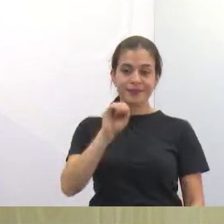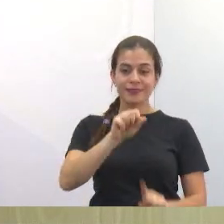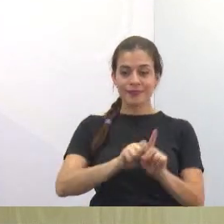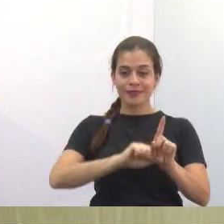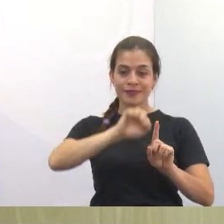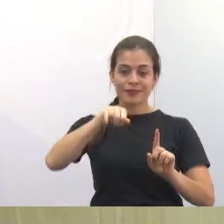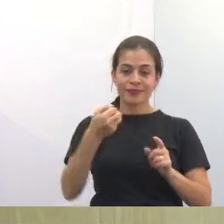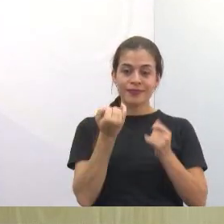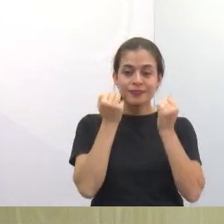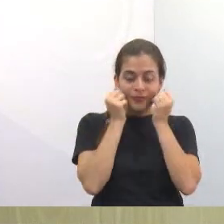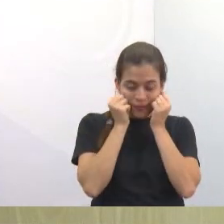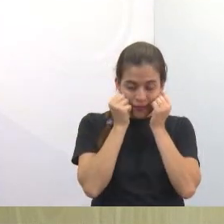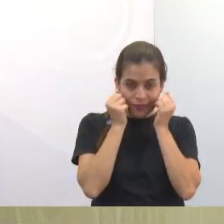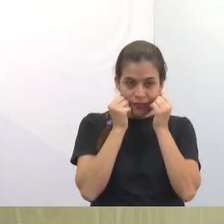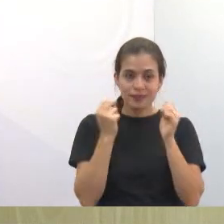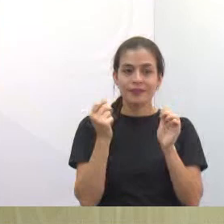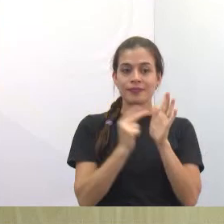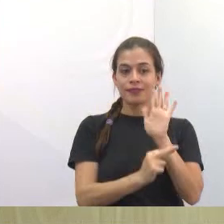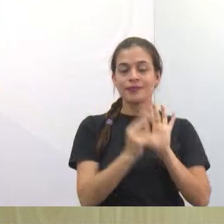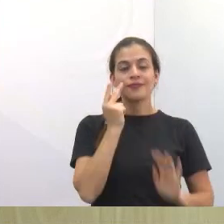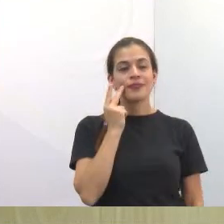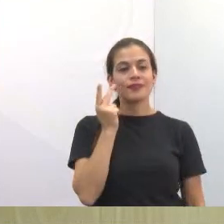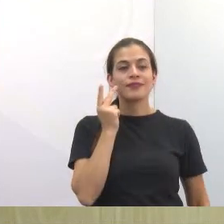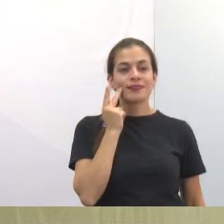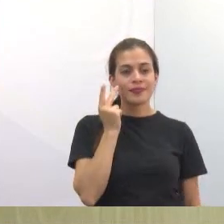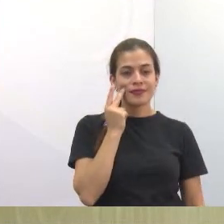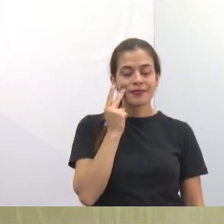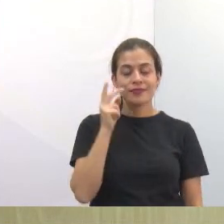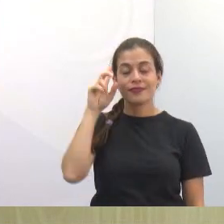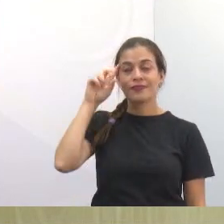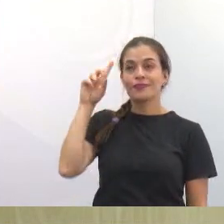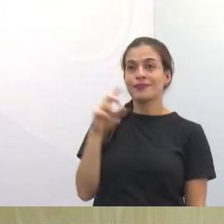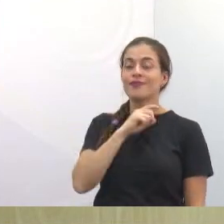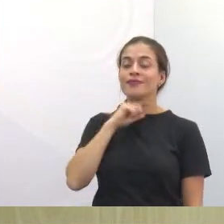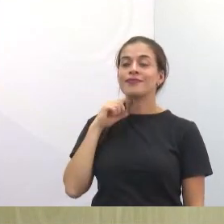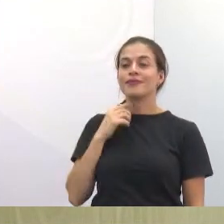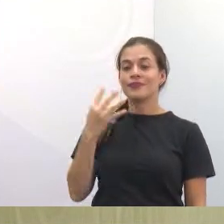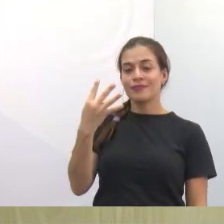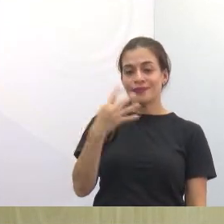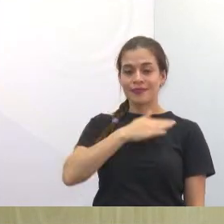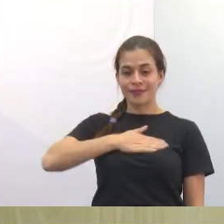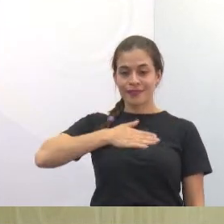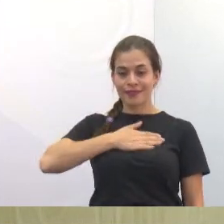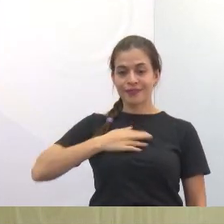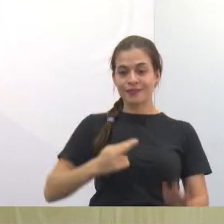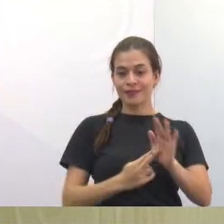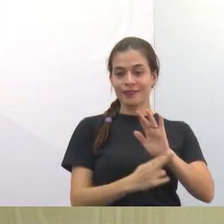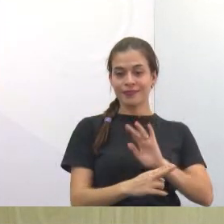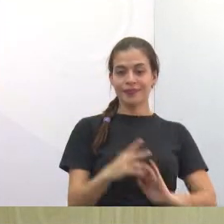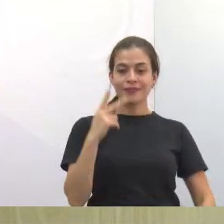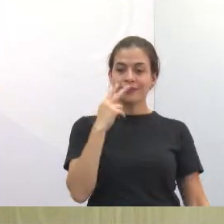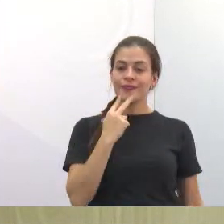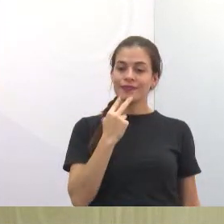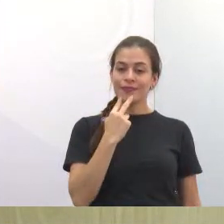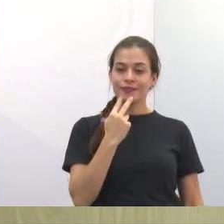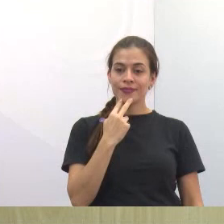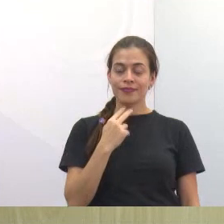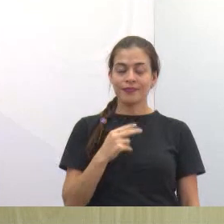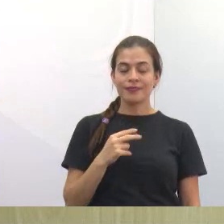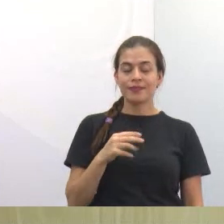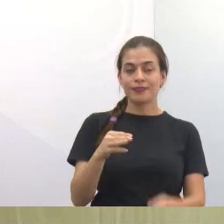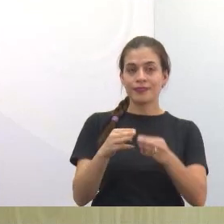Condutores. Moção 552, registro transcurso do Dia do Padre, 4 de agosto. Autoria, Valmir do Parque, Meia Lua.